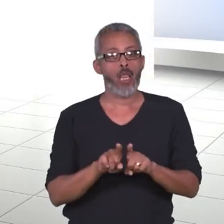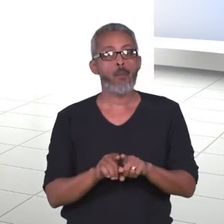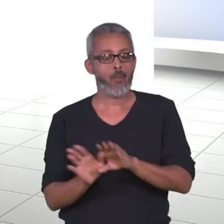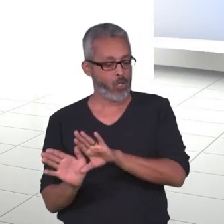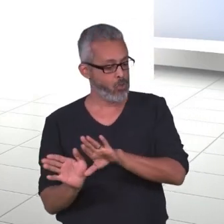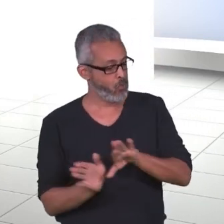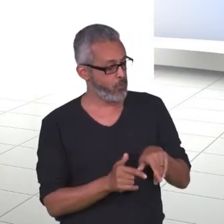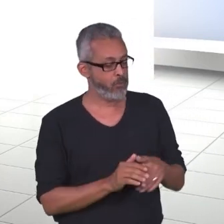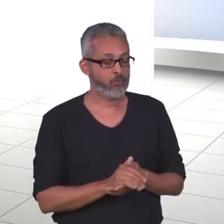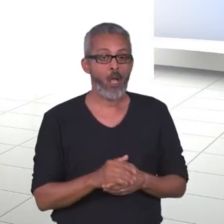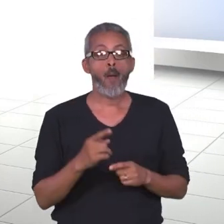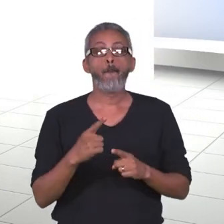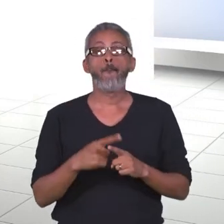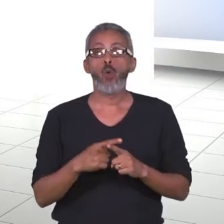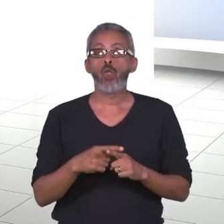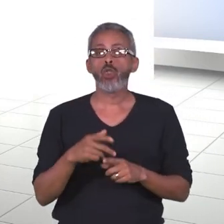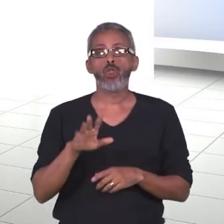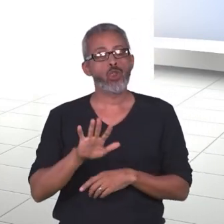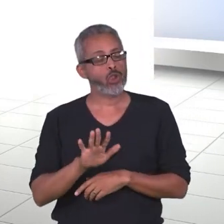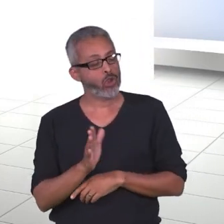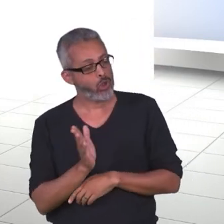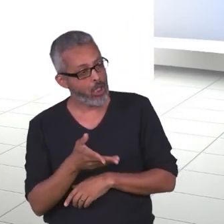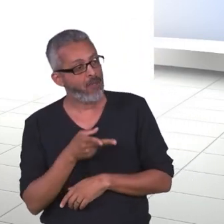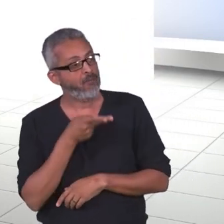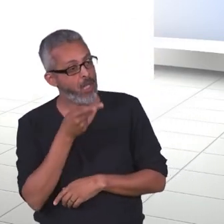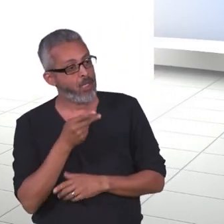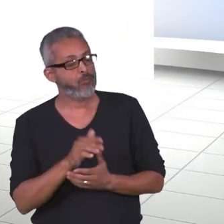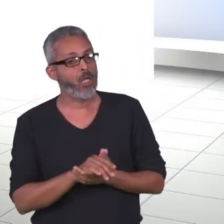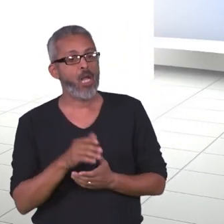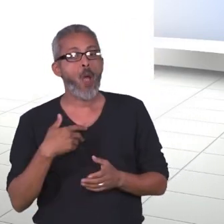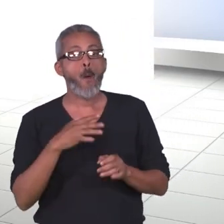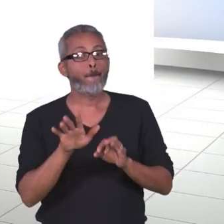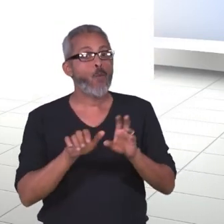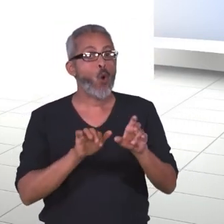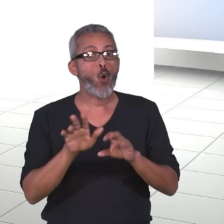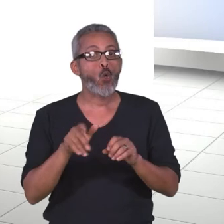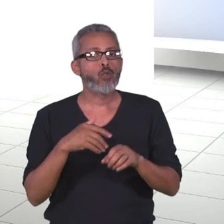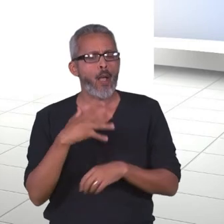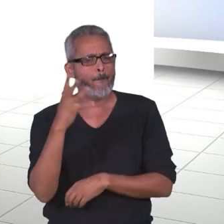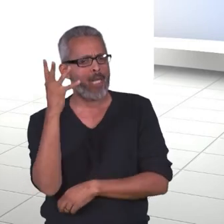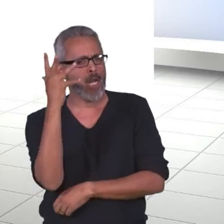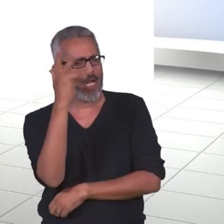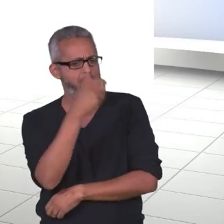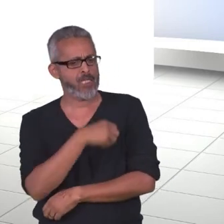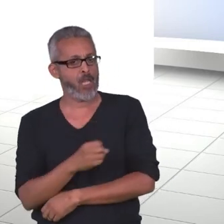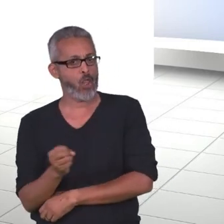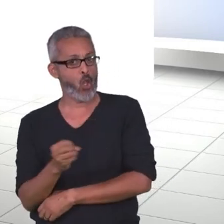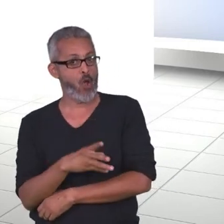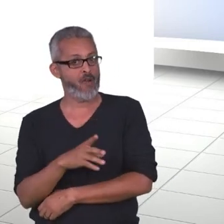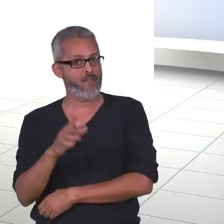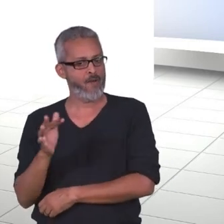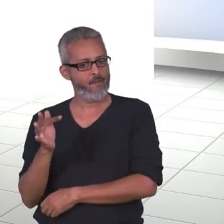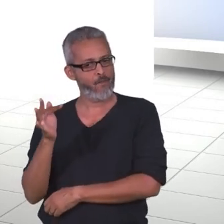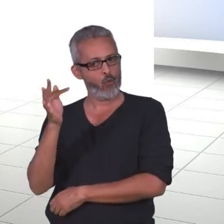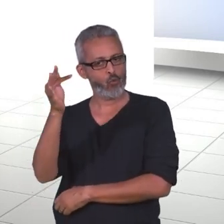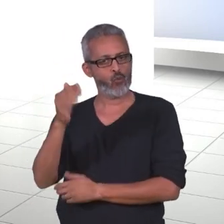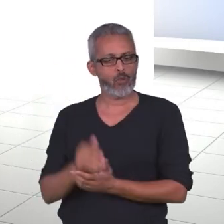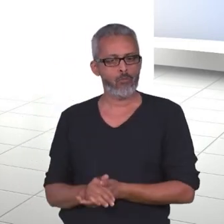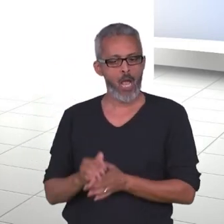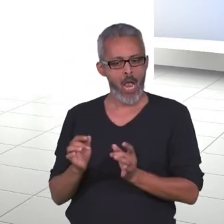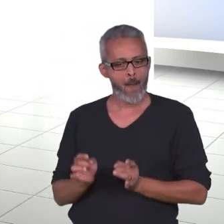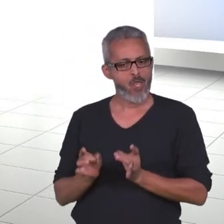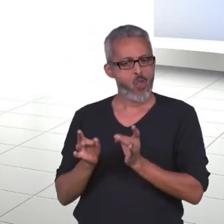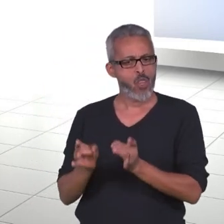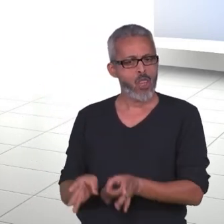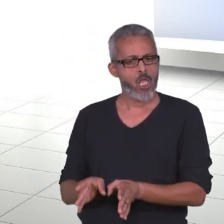o helenismo. Você sabe o que é isso? O helenismo refere-se ao período da história que representou a expansão da cultura